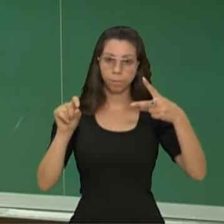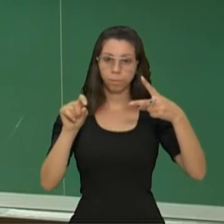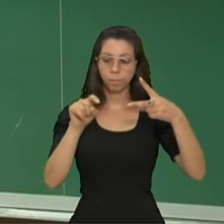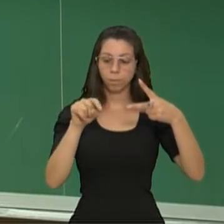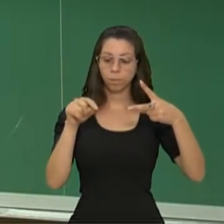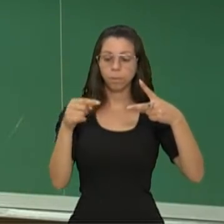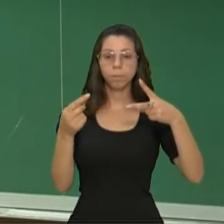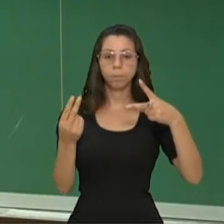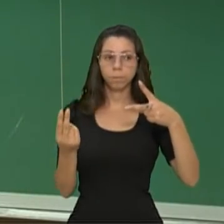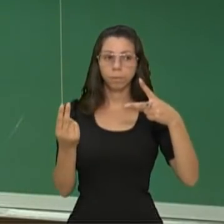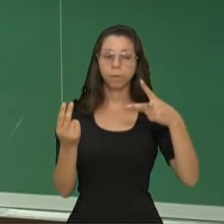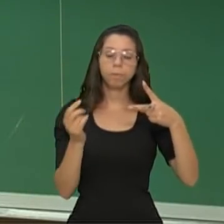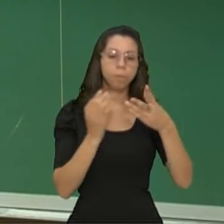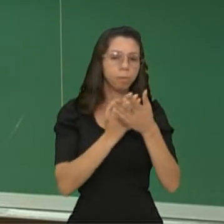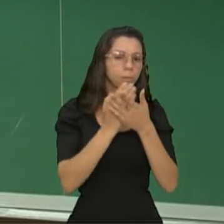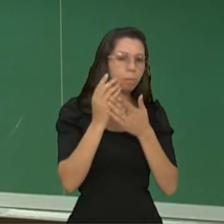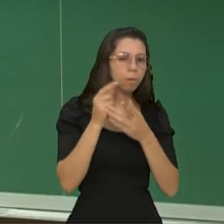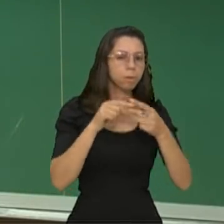calcular x1 aqui.